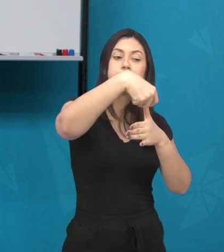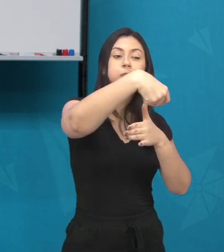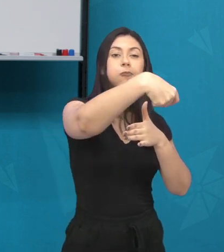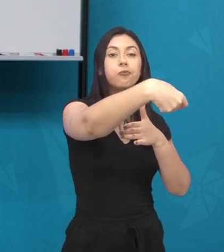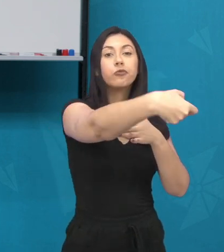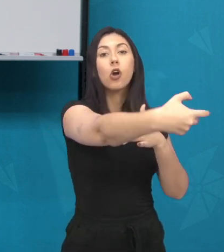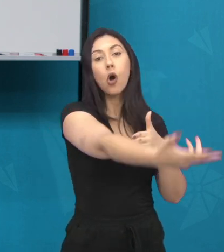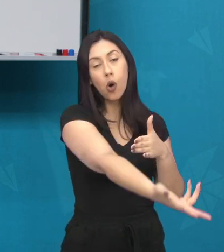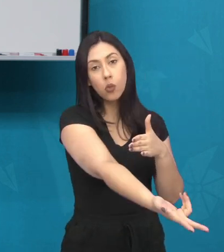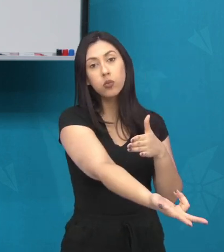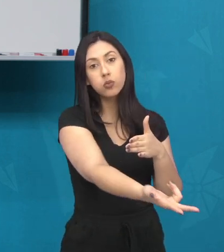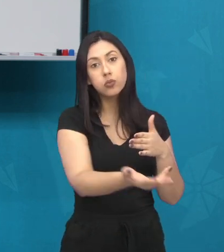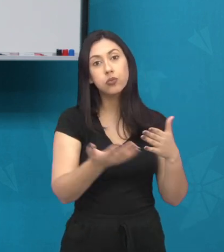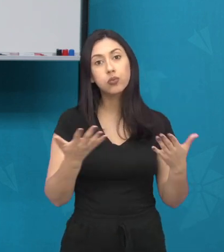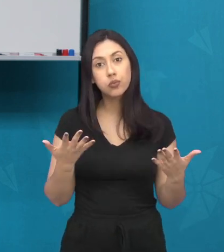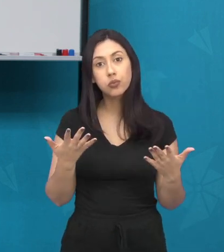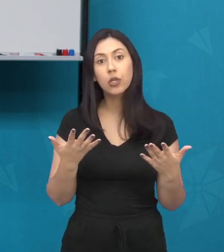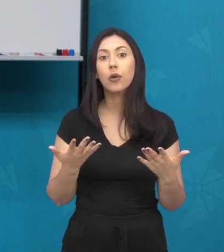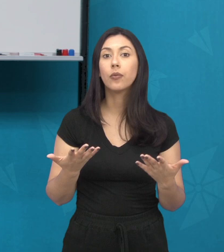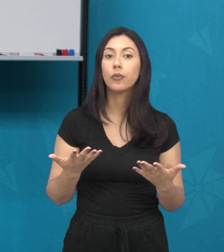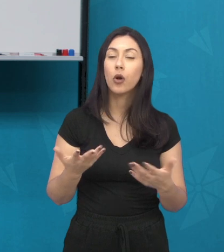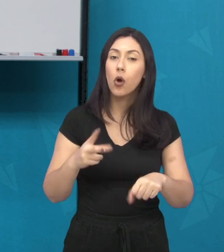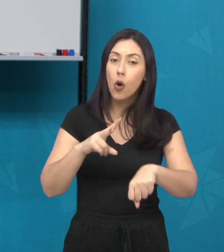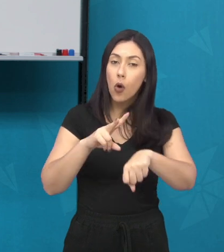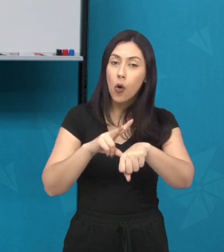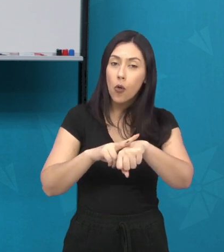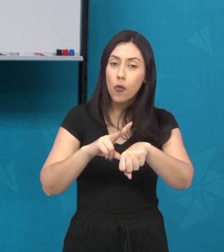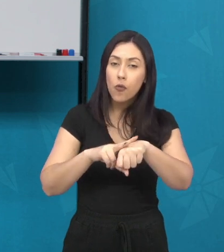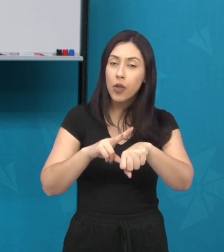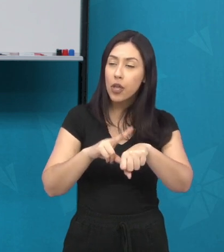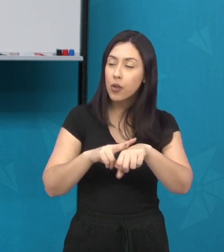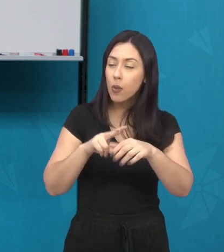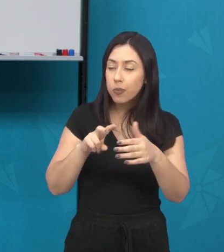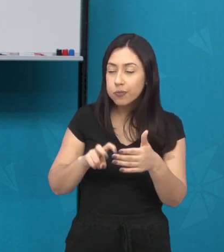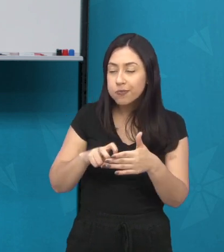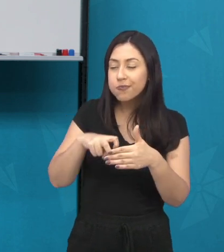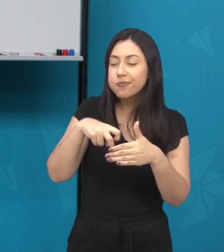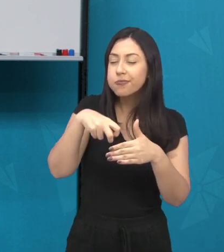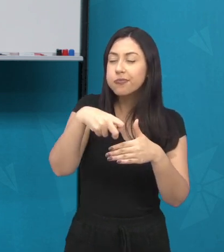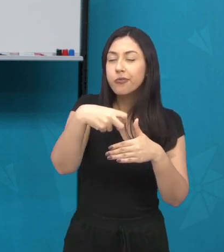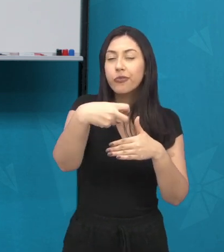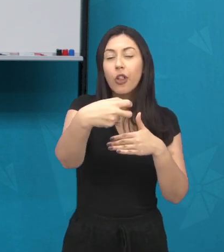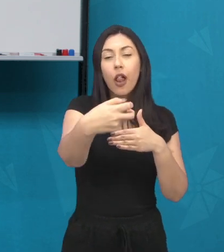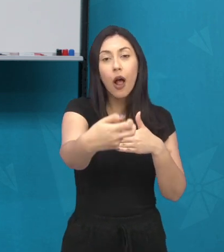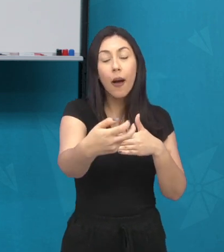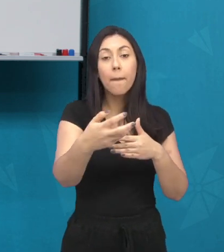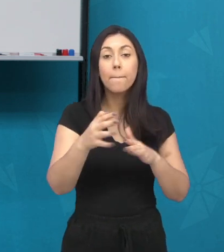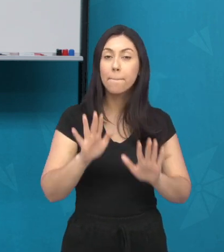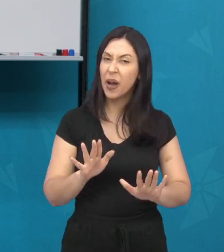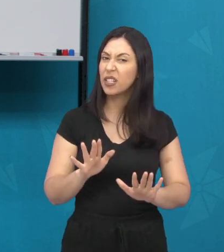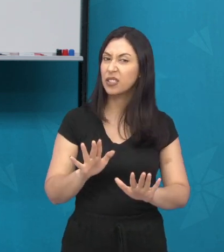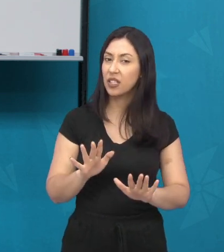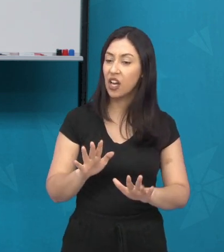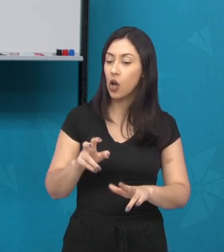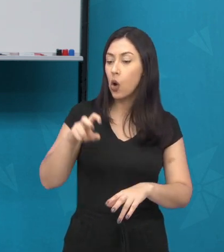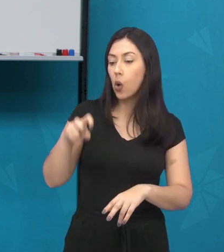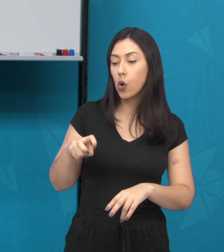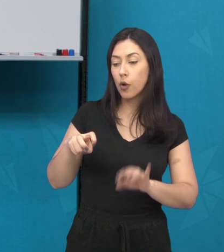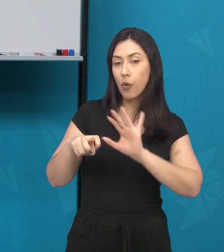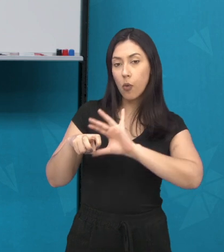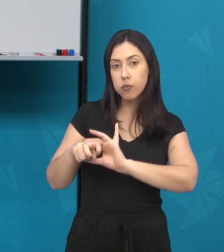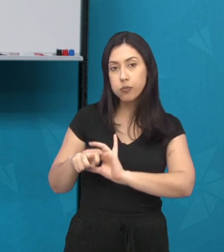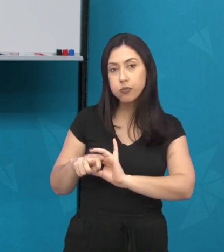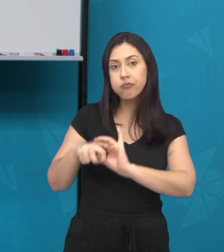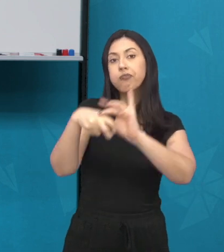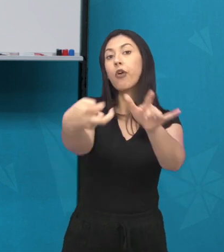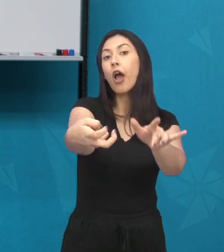frente você fatalmente vai se chocar com com o painel do veículo com o para-brisa mas na verdade o seu corpo não é lançado o seu